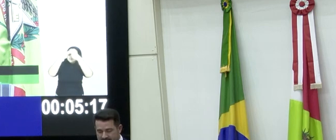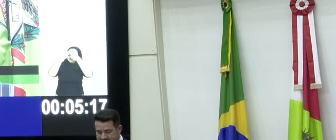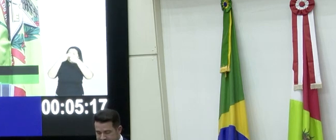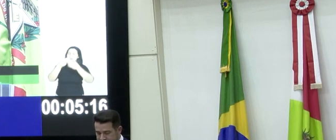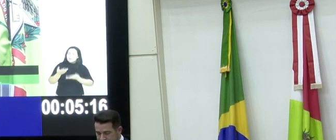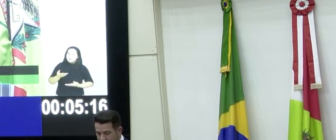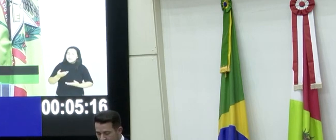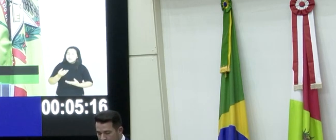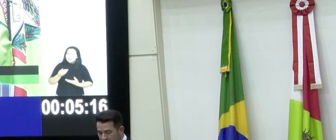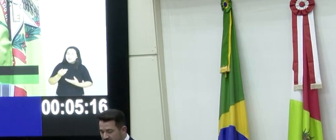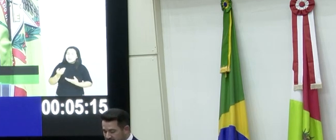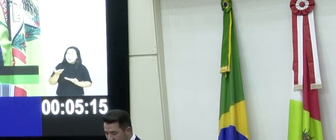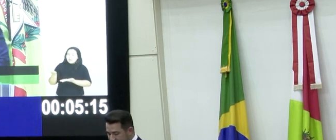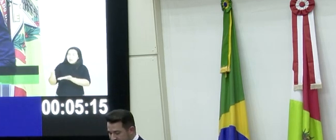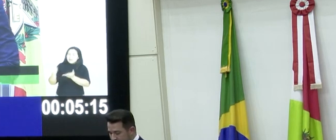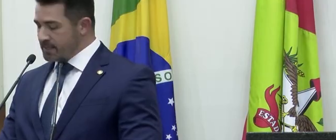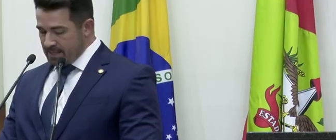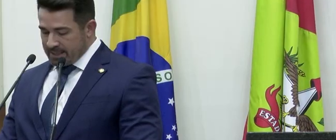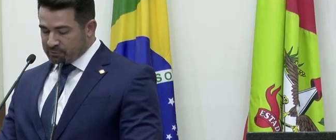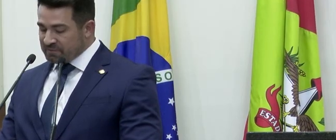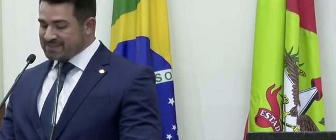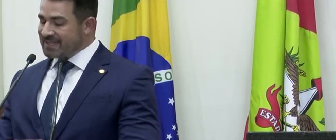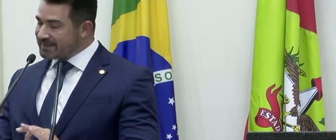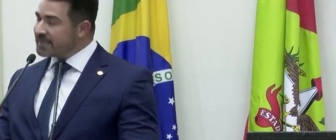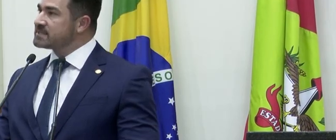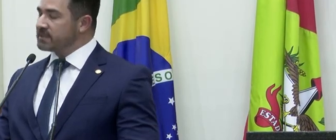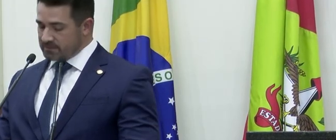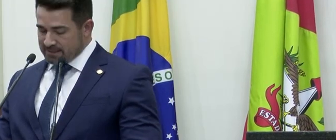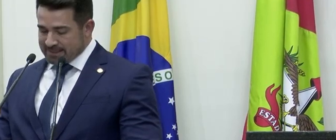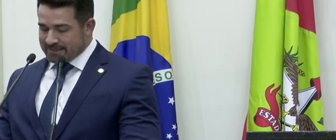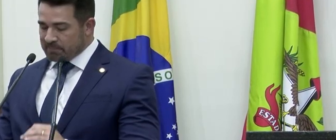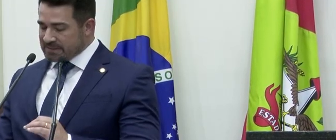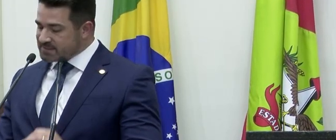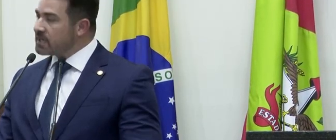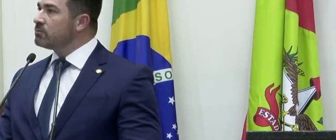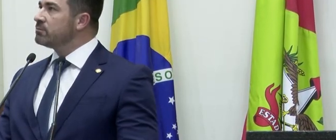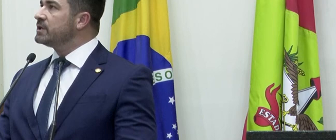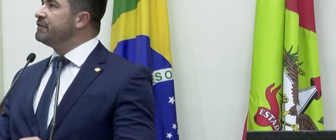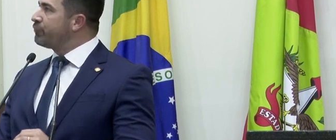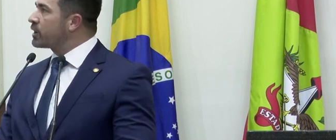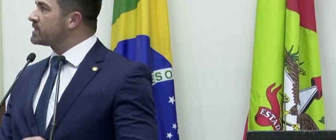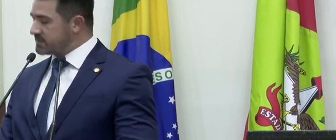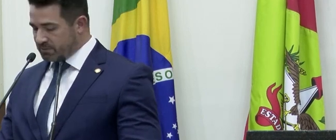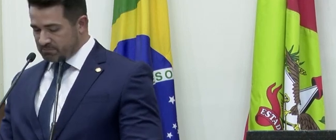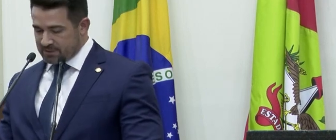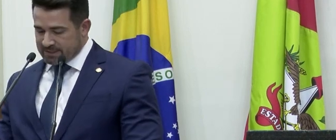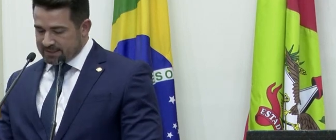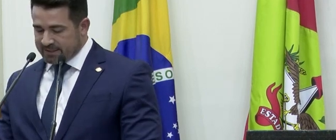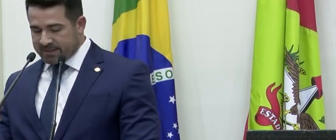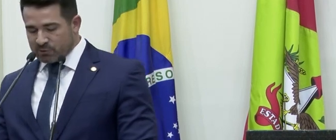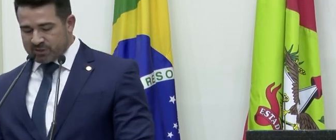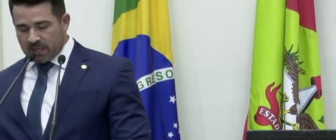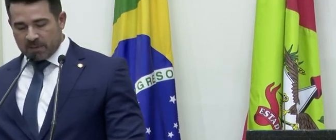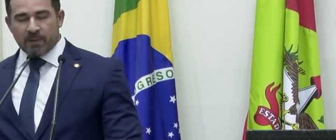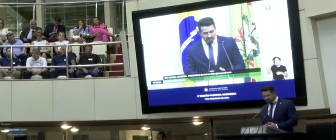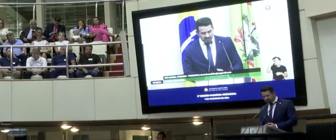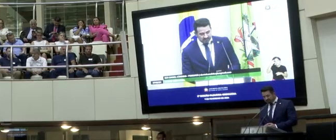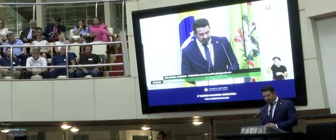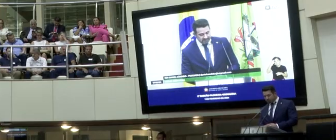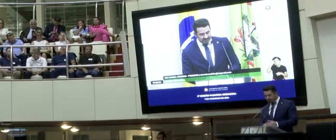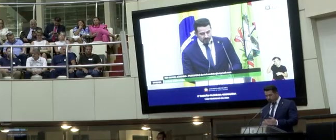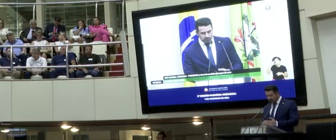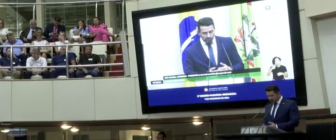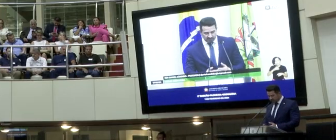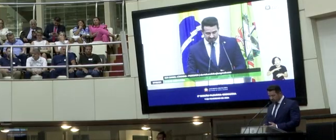O recém-empossado deputado estadual na Alesc, Daniel Cândido, citou a trajetória da sua família na política como uma das motivações para assumir o